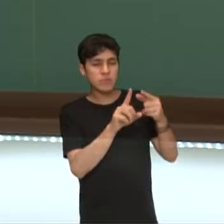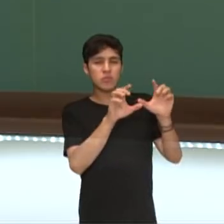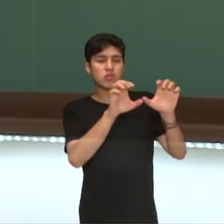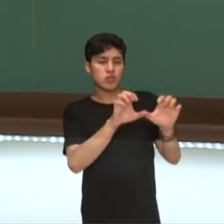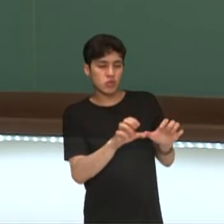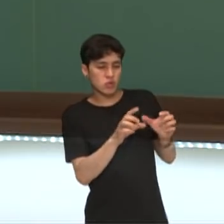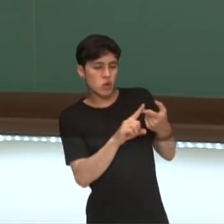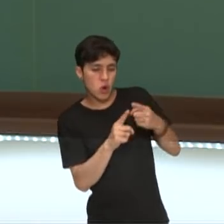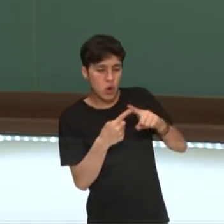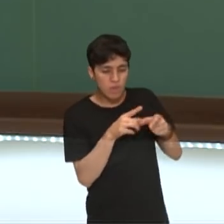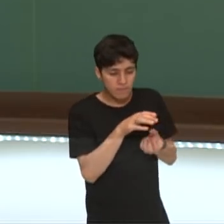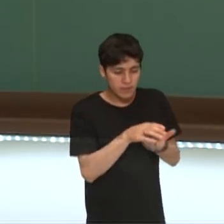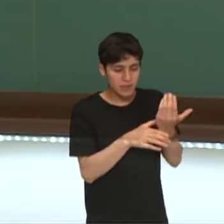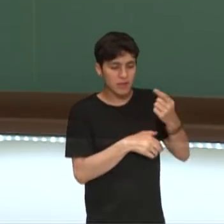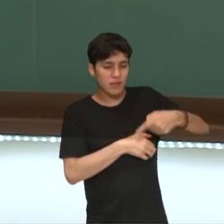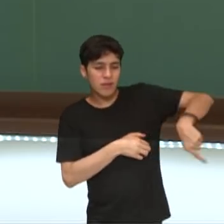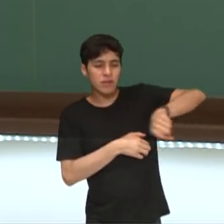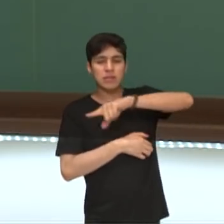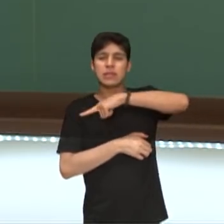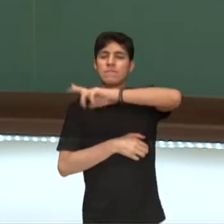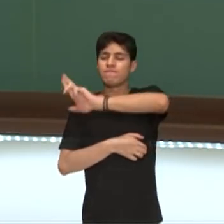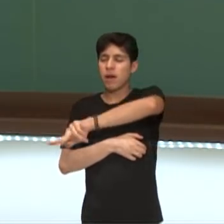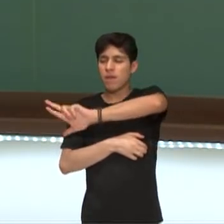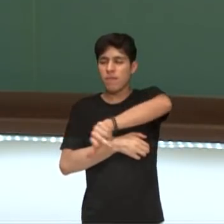estruturas, de combinações para formar outras